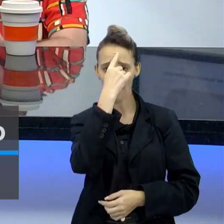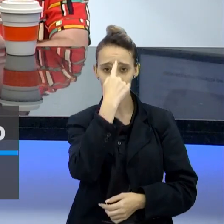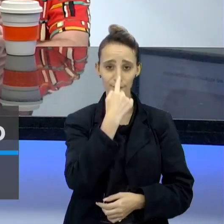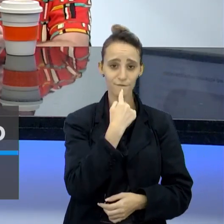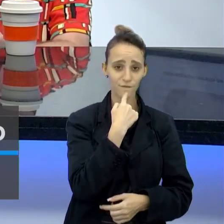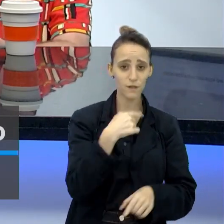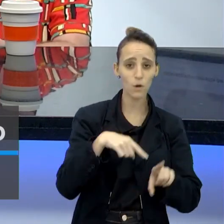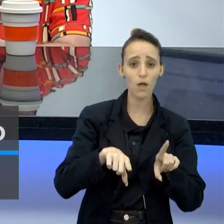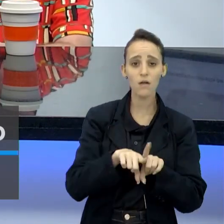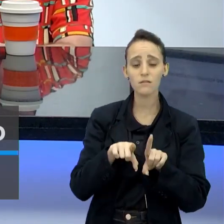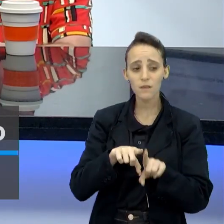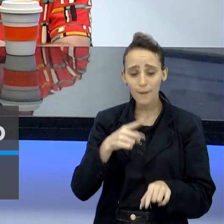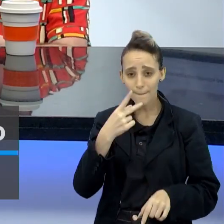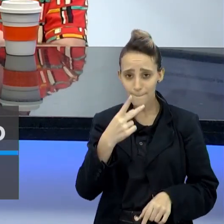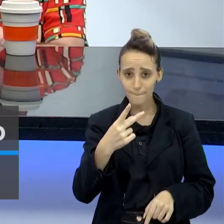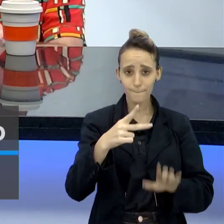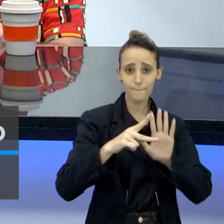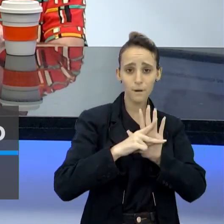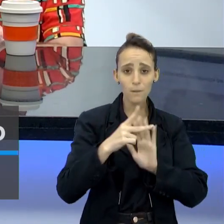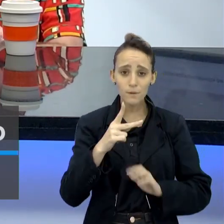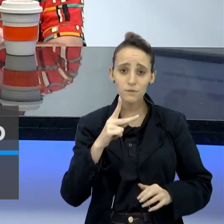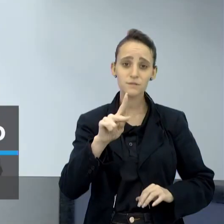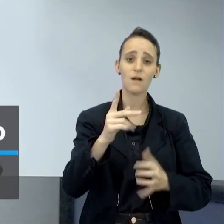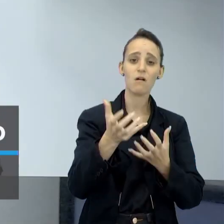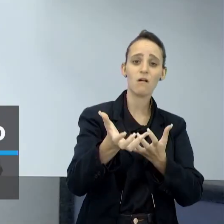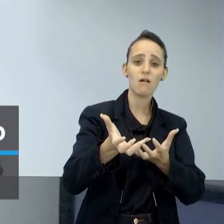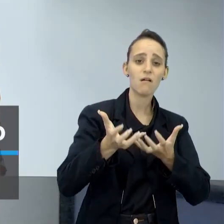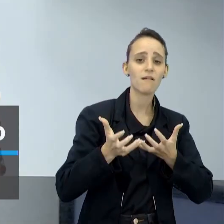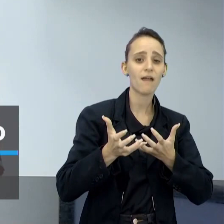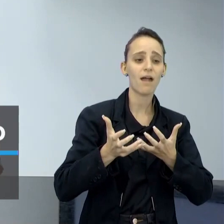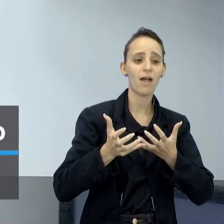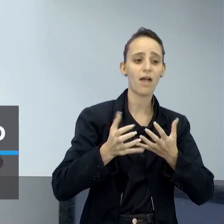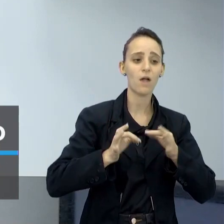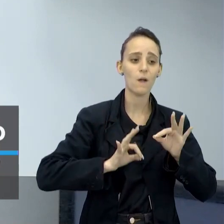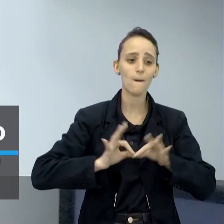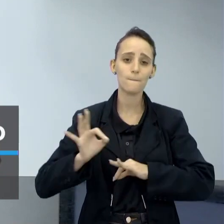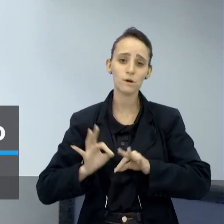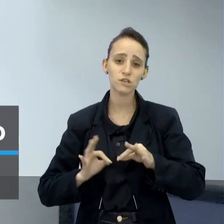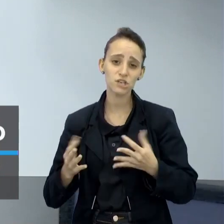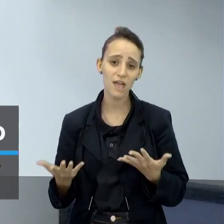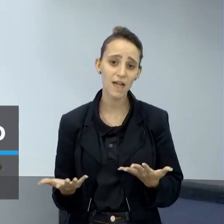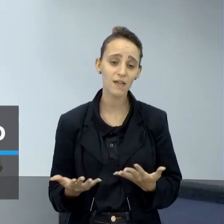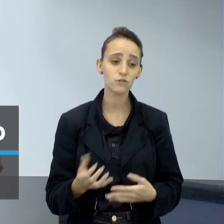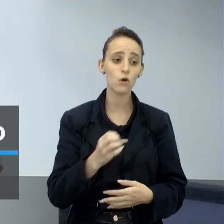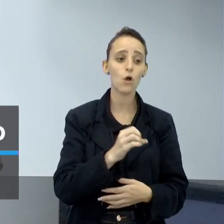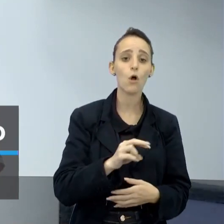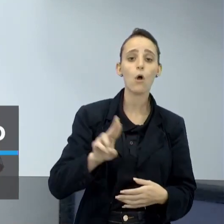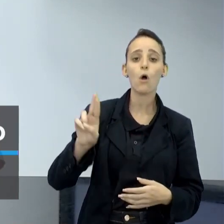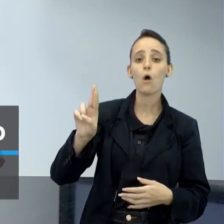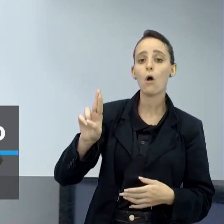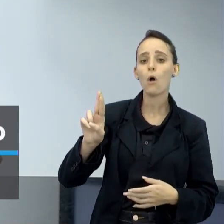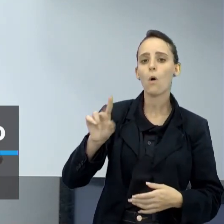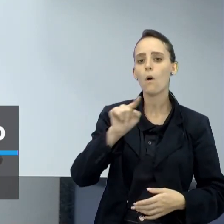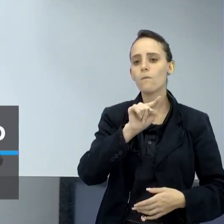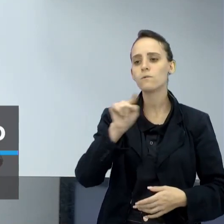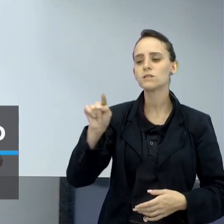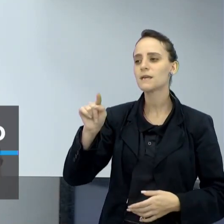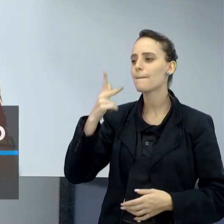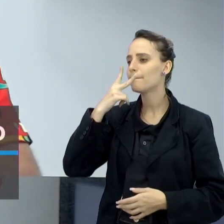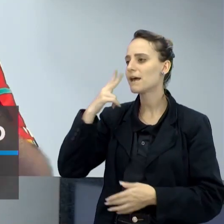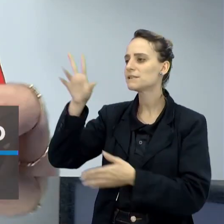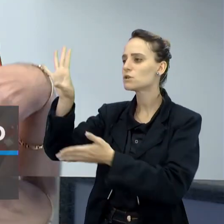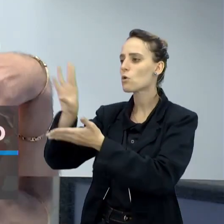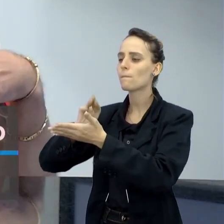realmente para o seu projeto de vida, ou são nas referências que a gente tem na cultura de massa, nas referências que a gente tem